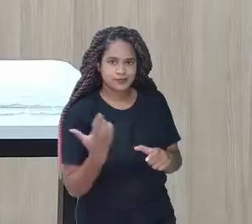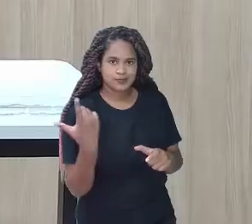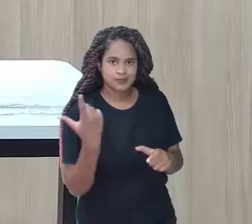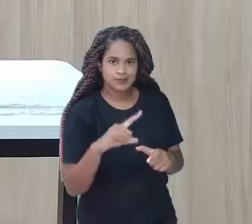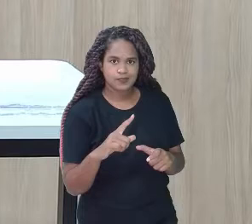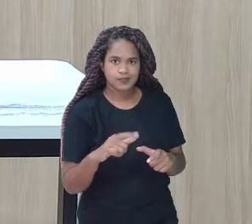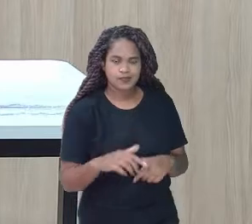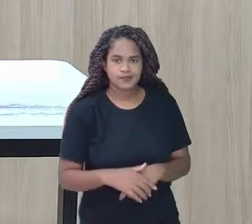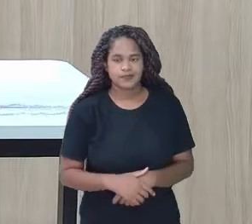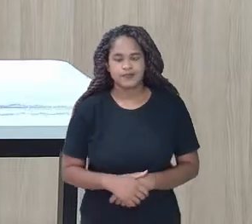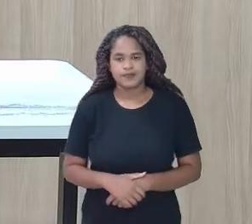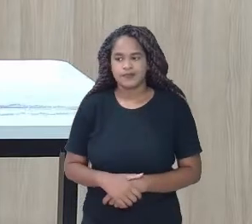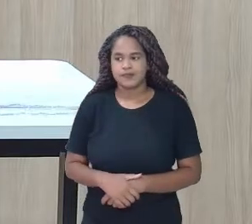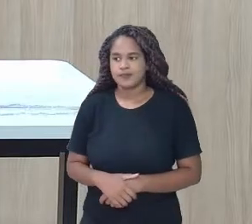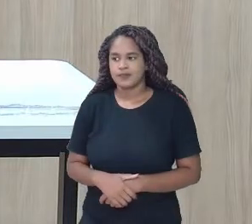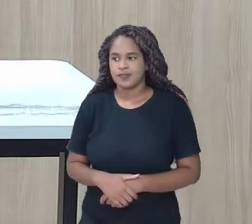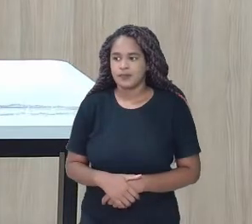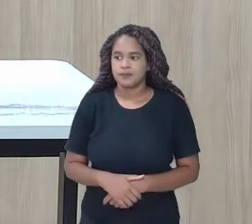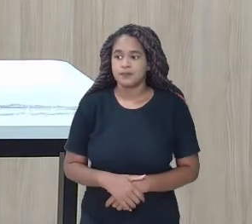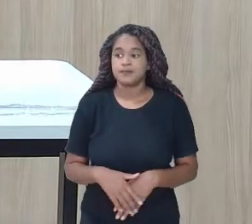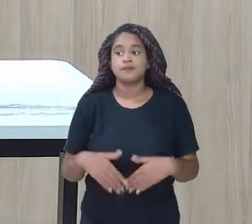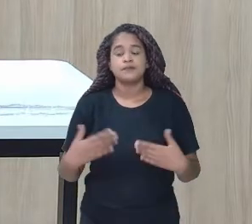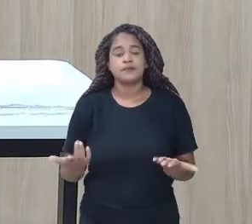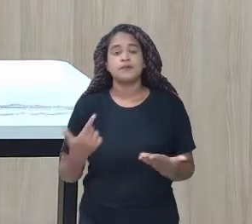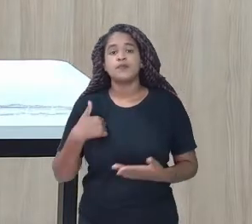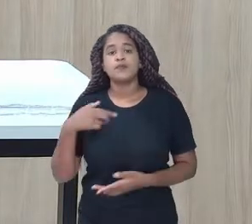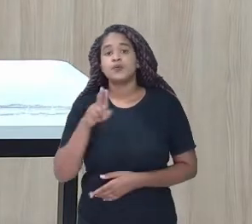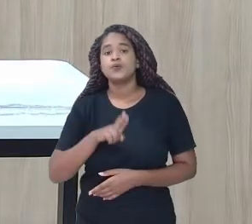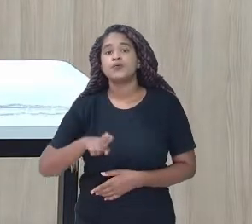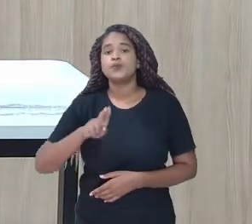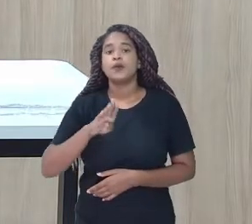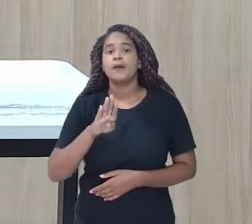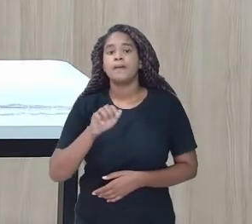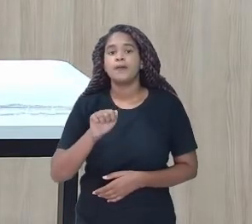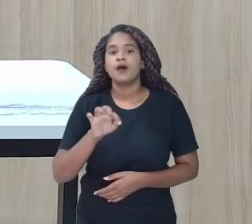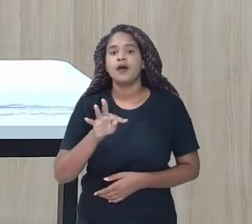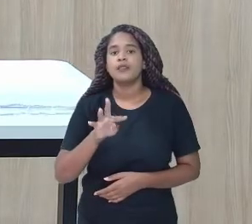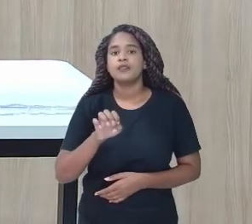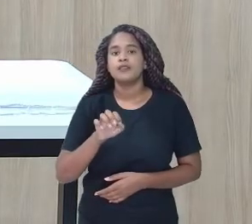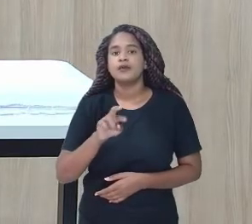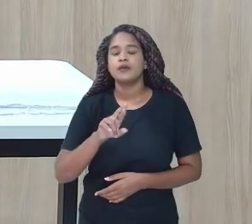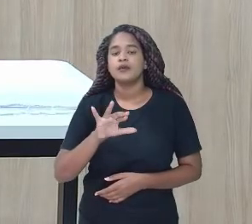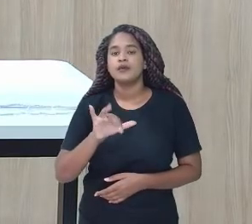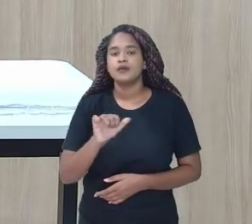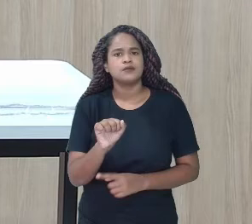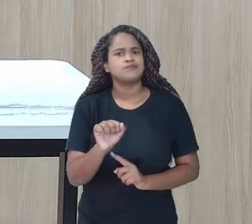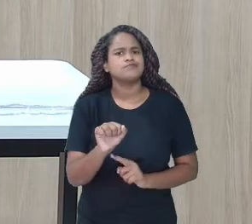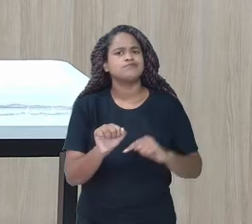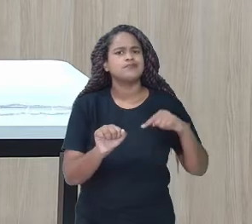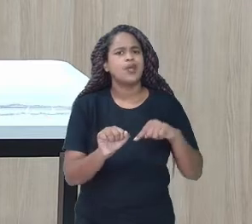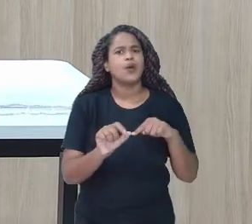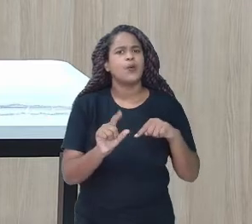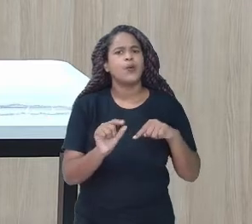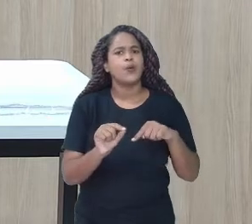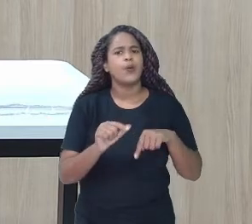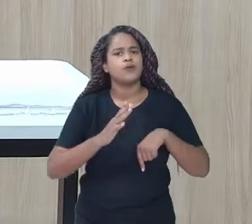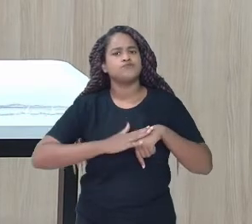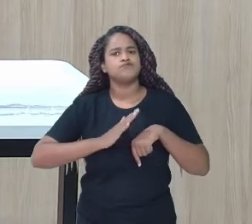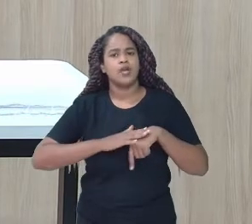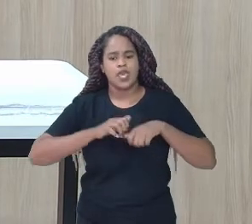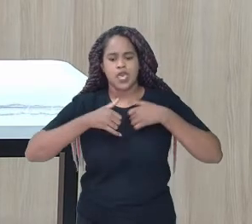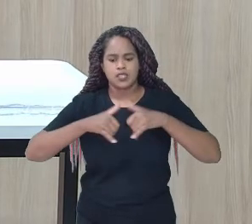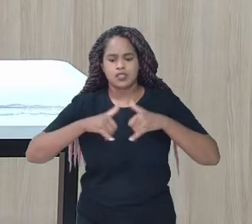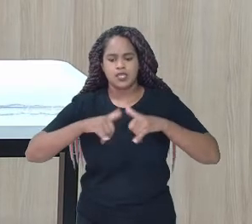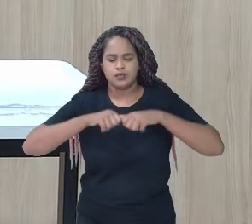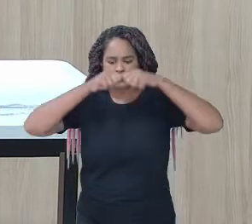lâmpada acesa, né? Então, eu usei a bateria, ela funcionou aí como um gerador. Então, ela